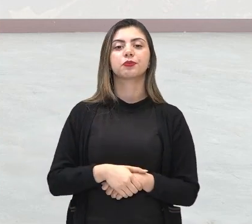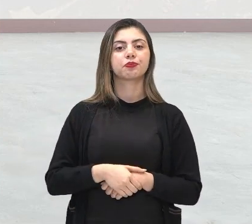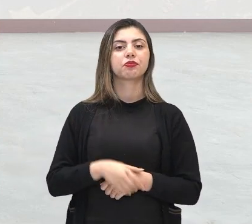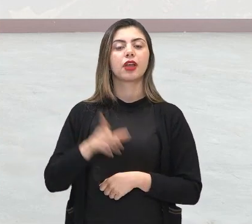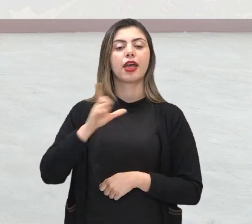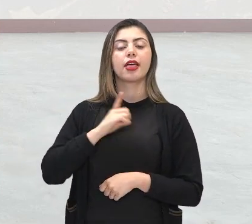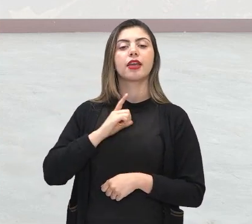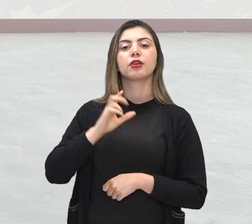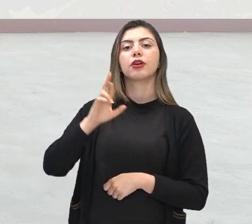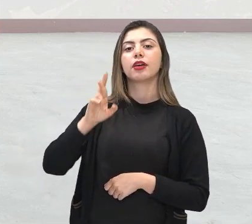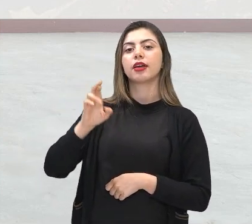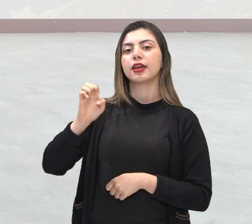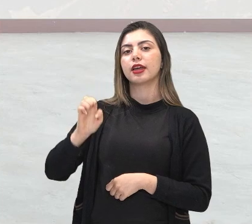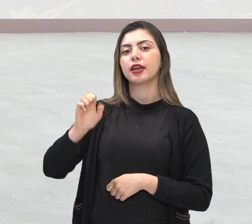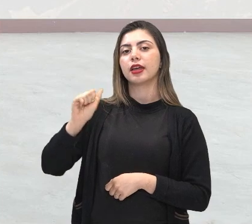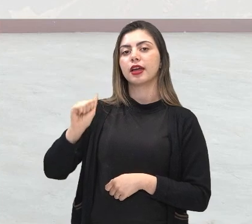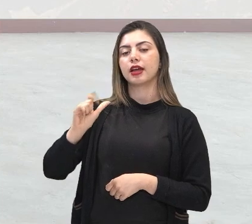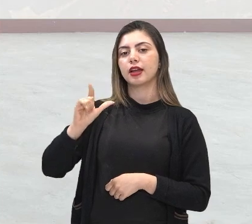realismo